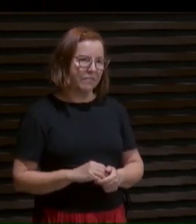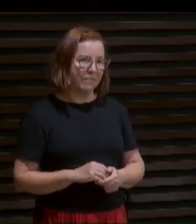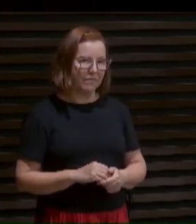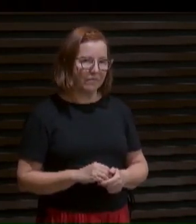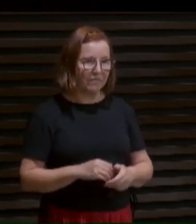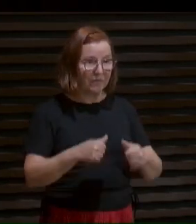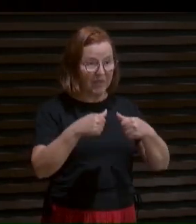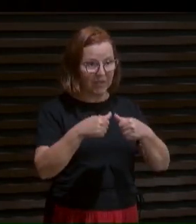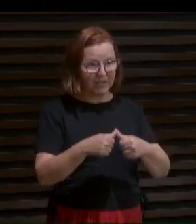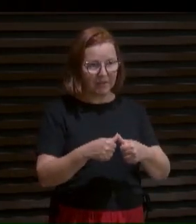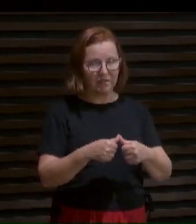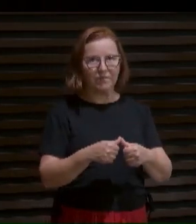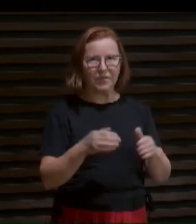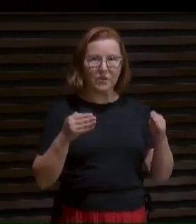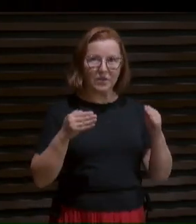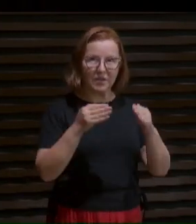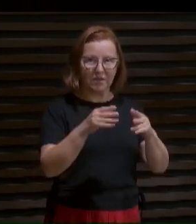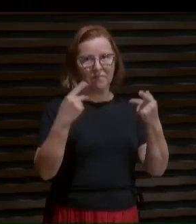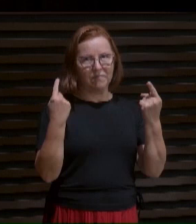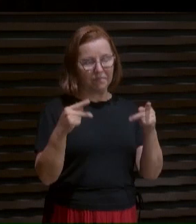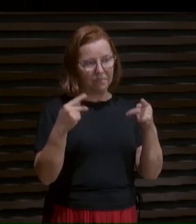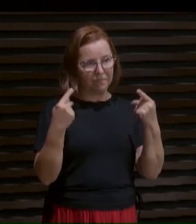Este é o centro da pregação.